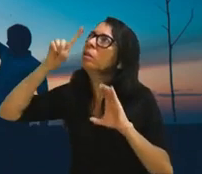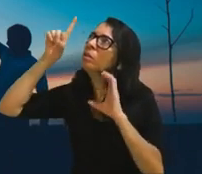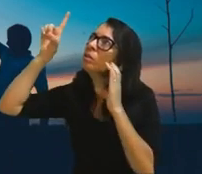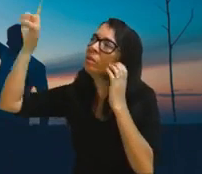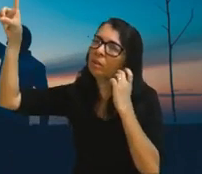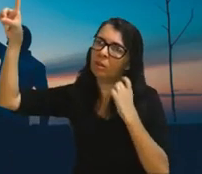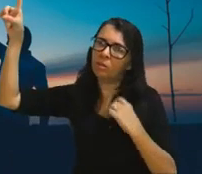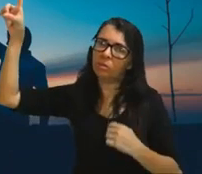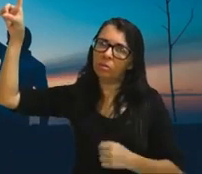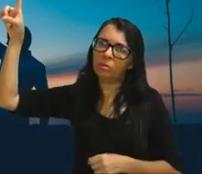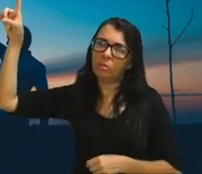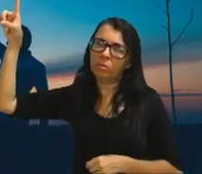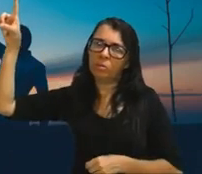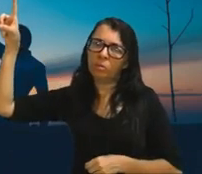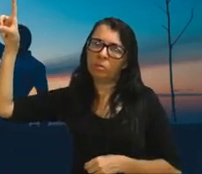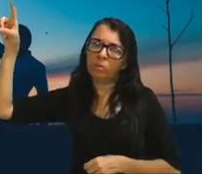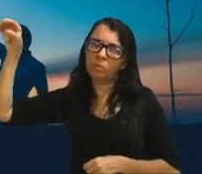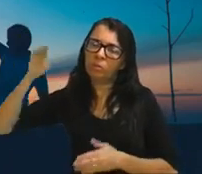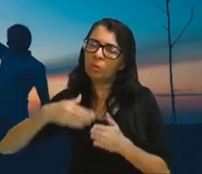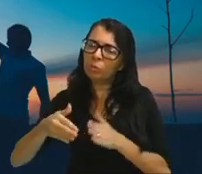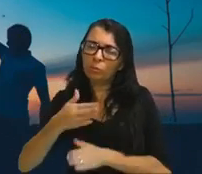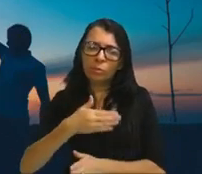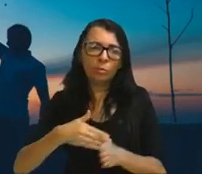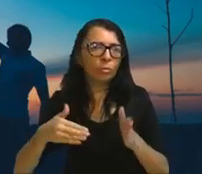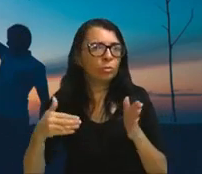Nós estamos falando sobre o mês da família.